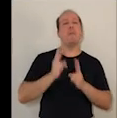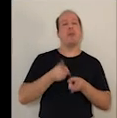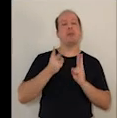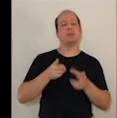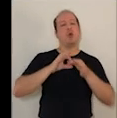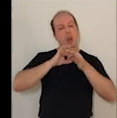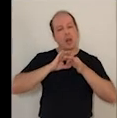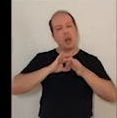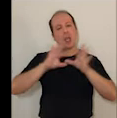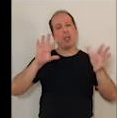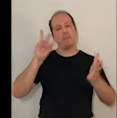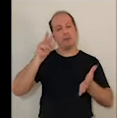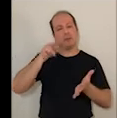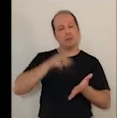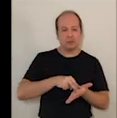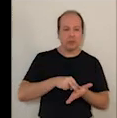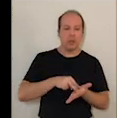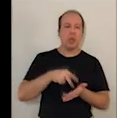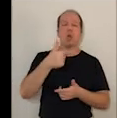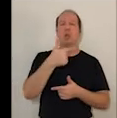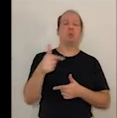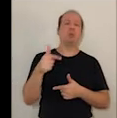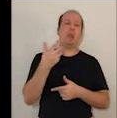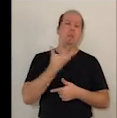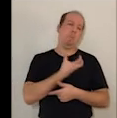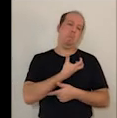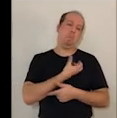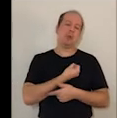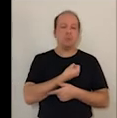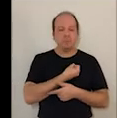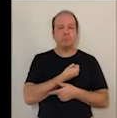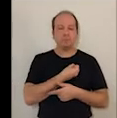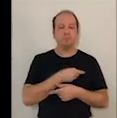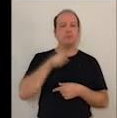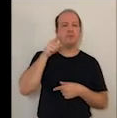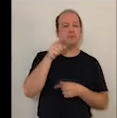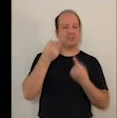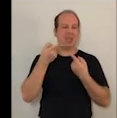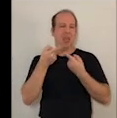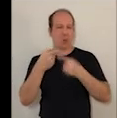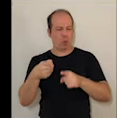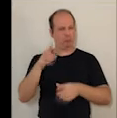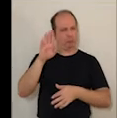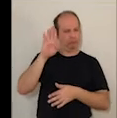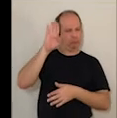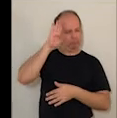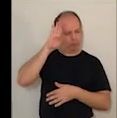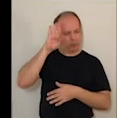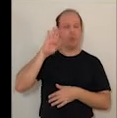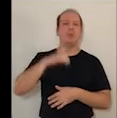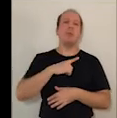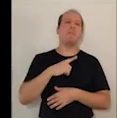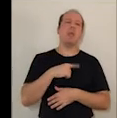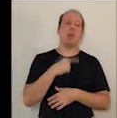liberdade, sem agravo e sem mácula. Ao senhor, contra almirante Leone, previno que não